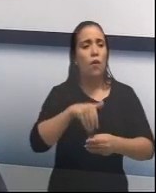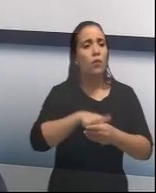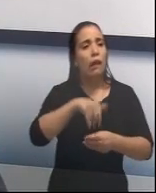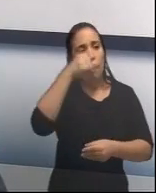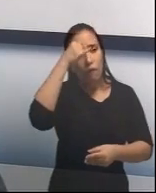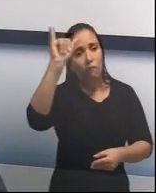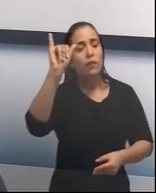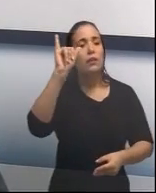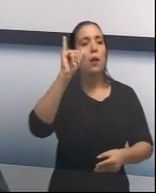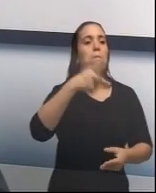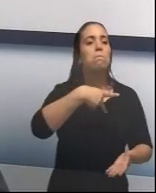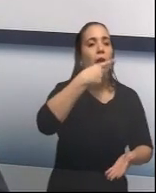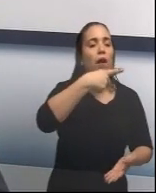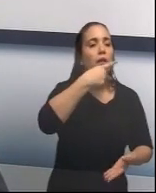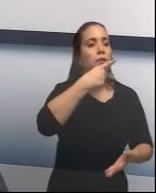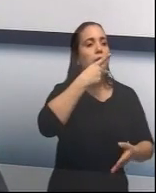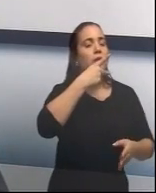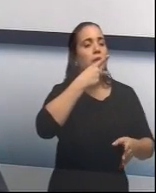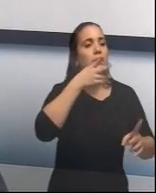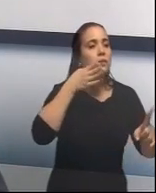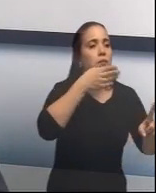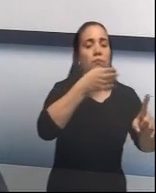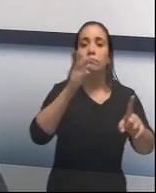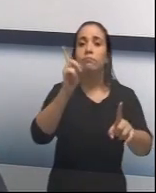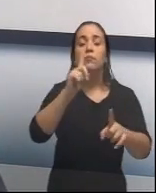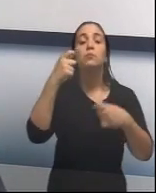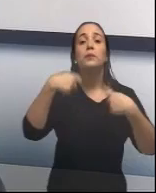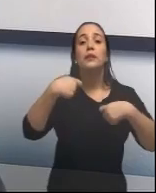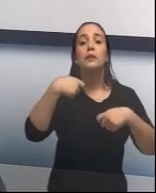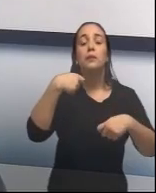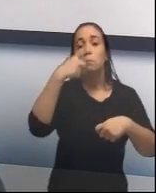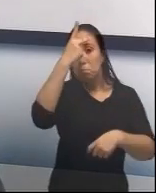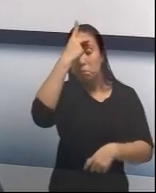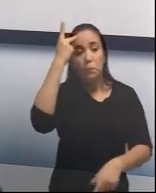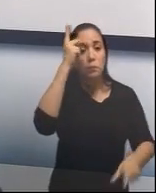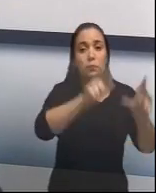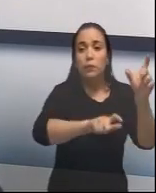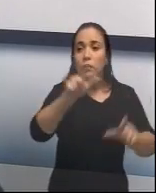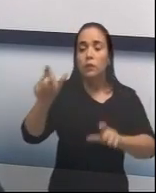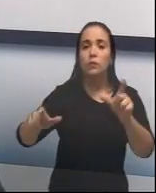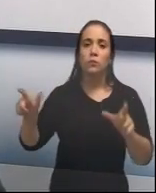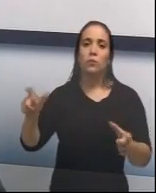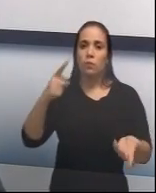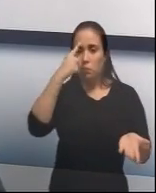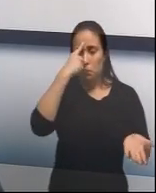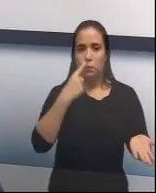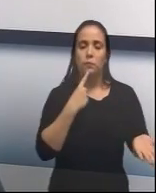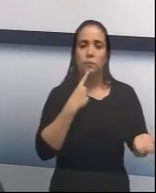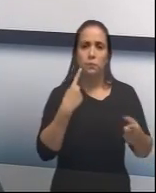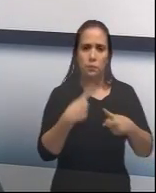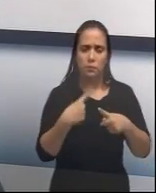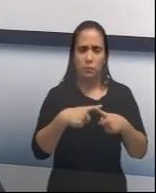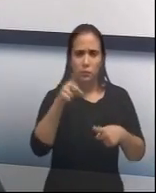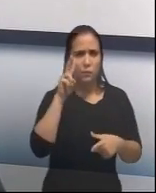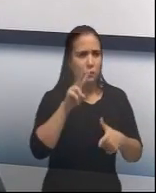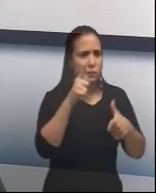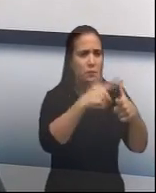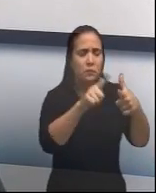vote em pessoas... Indivíduos que têm um caráter de dignidade, é porque é a única saída para a gente. Né? Você vê uma loucura